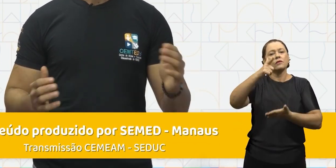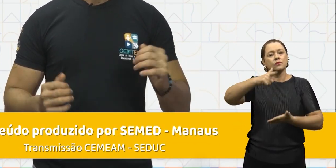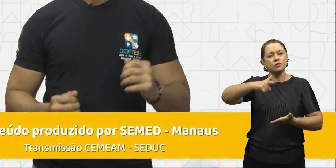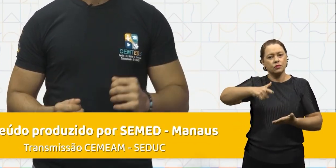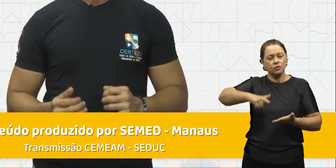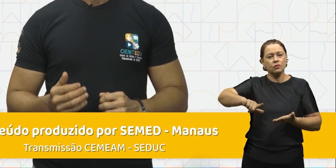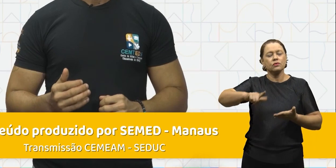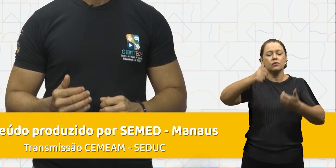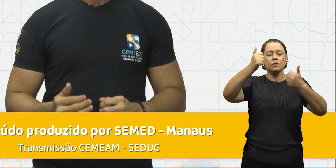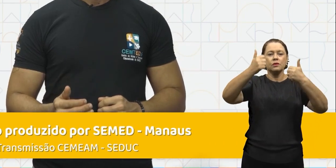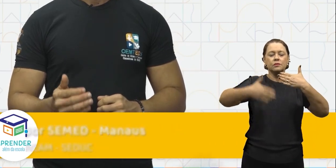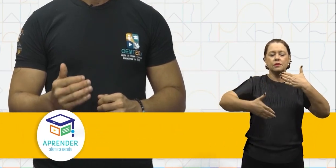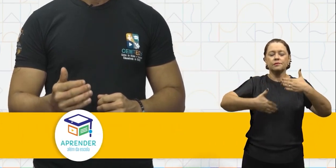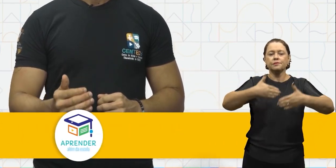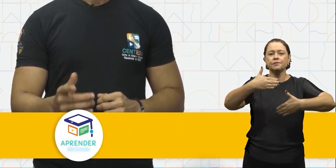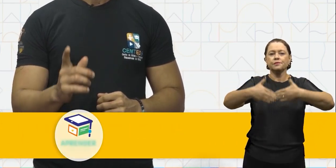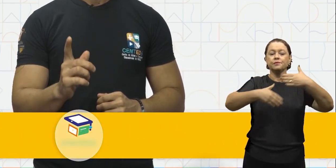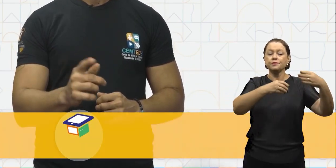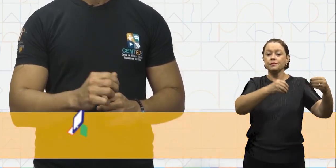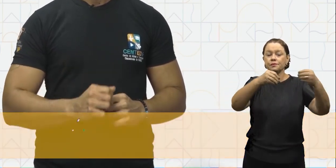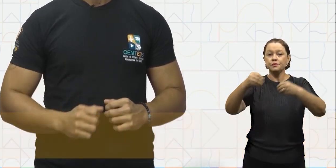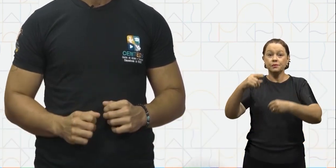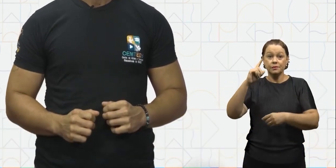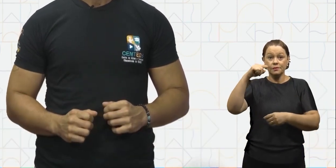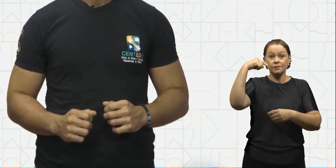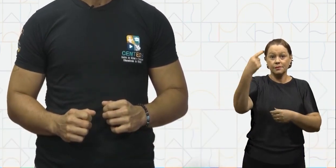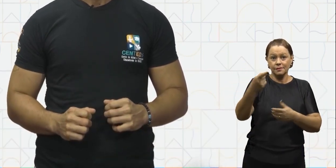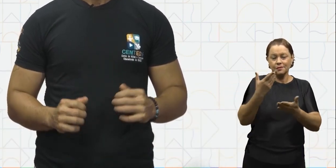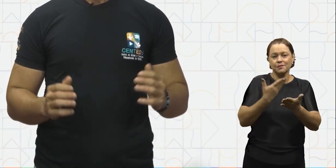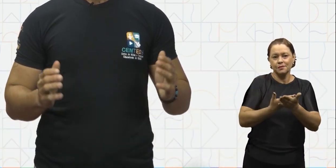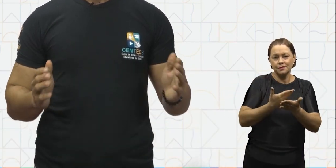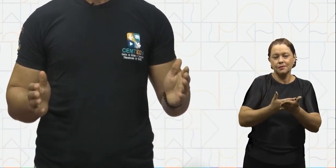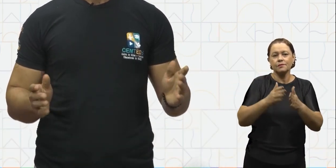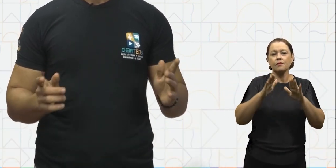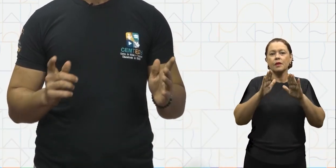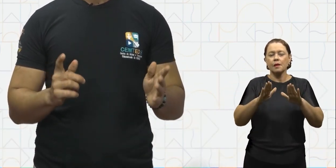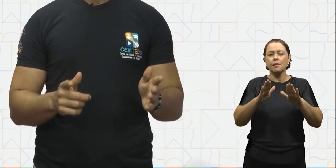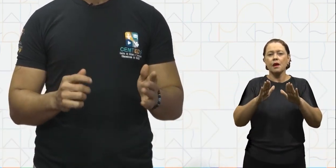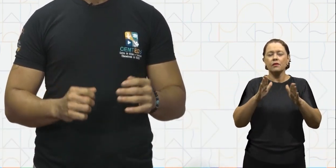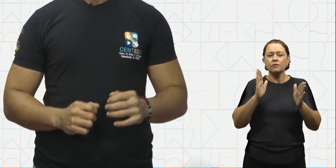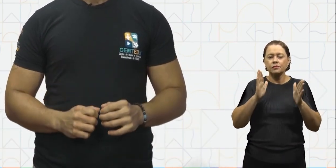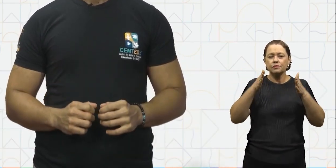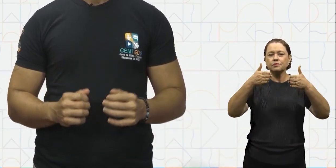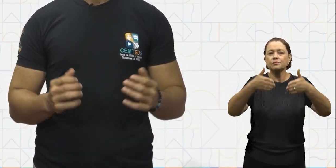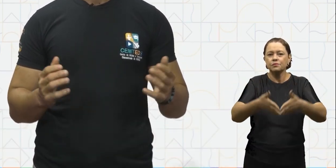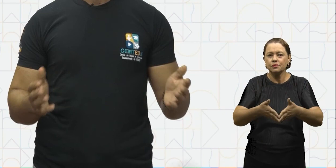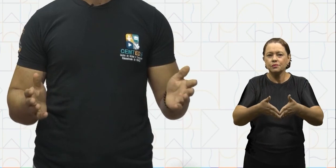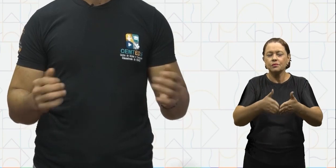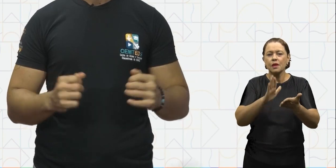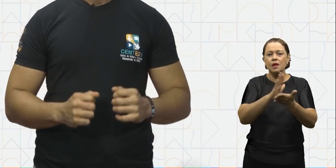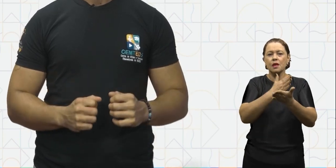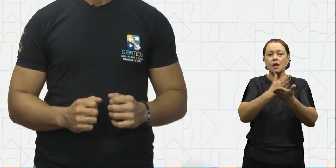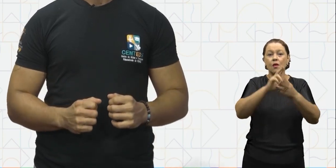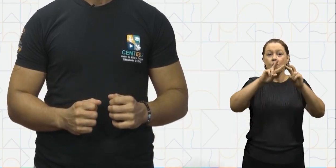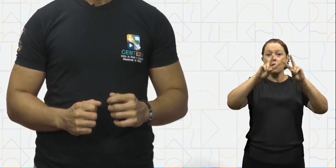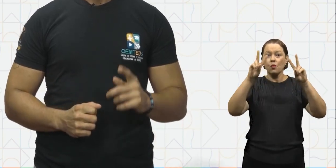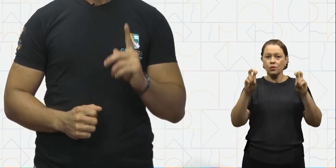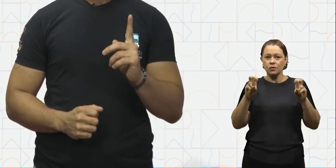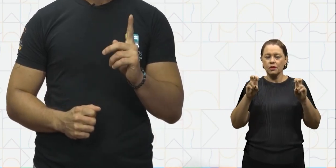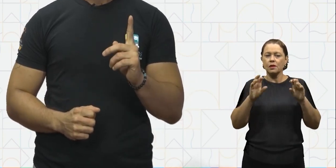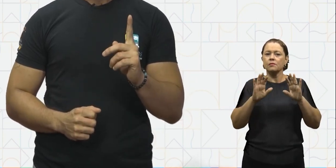continuar tratando sobre processos migratórios nas próximas aulas. Só que vamos ser mais específicos em alguns desses